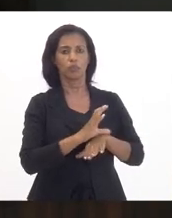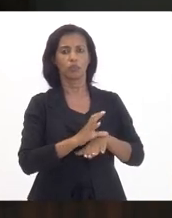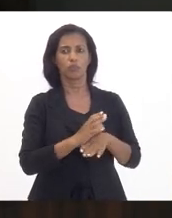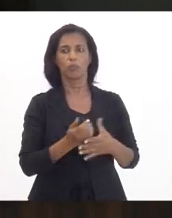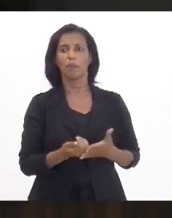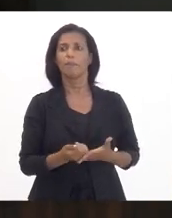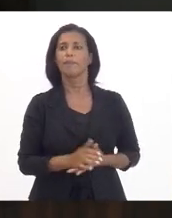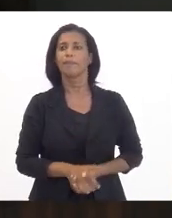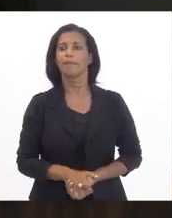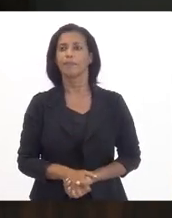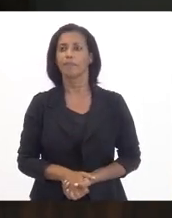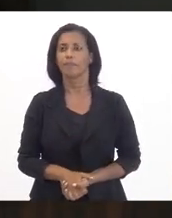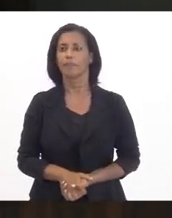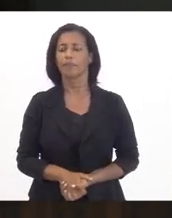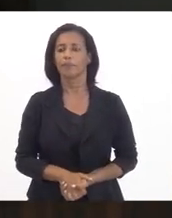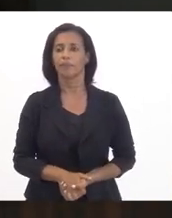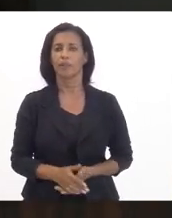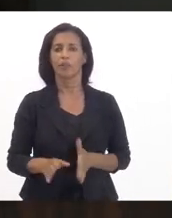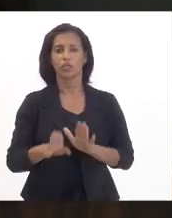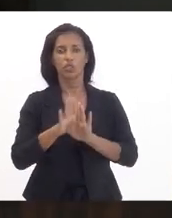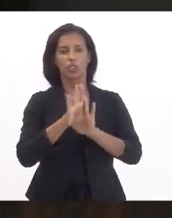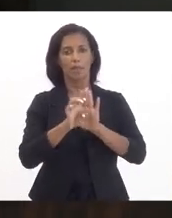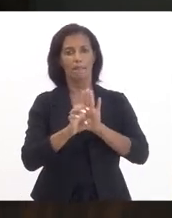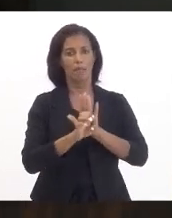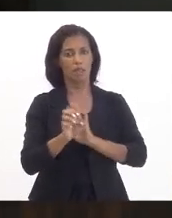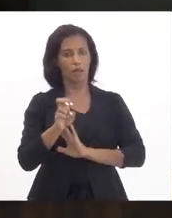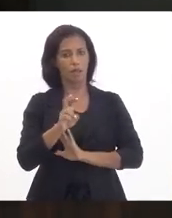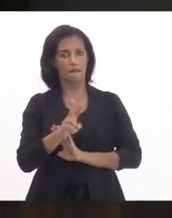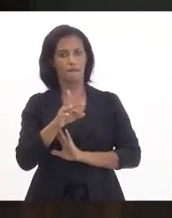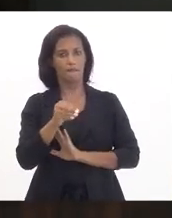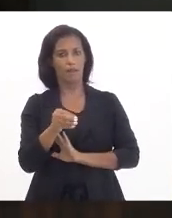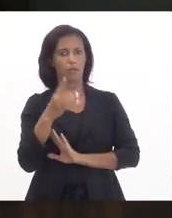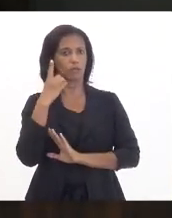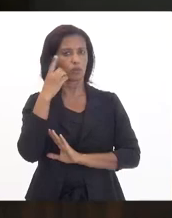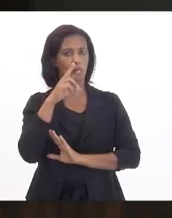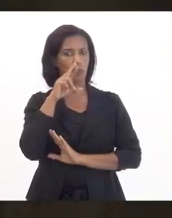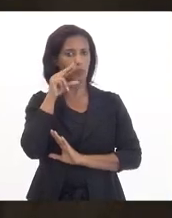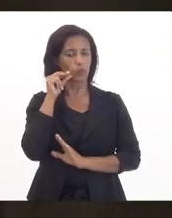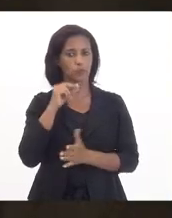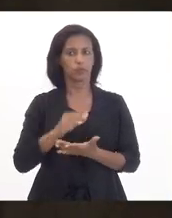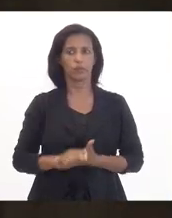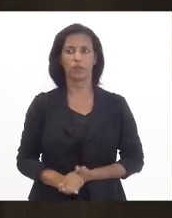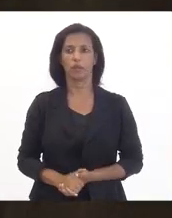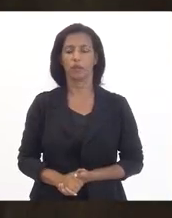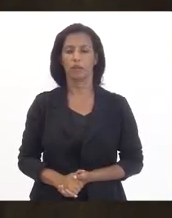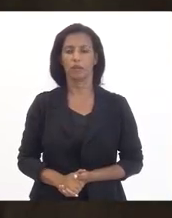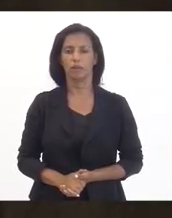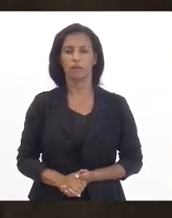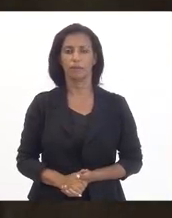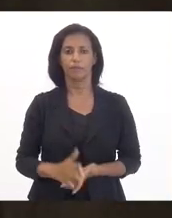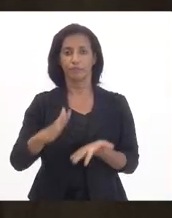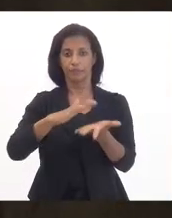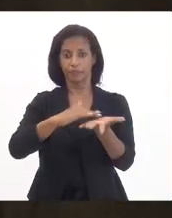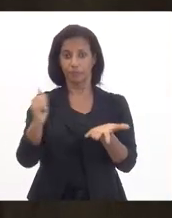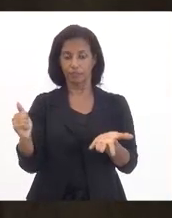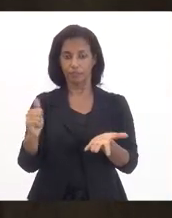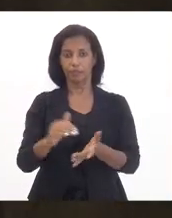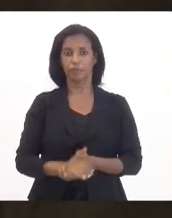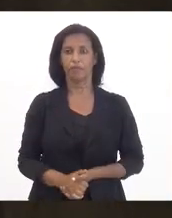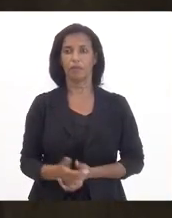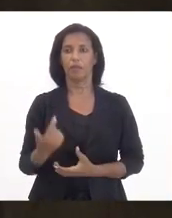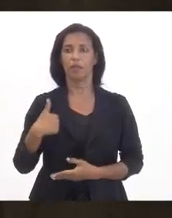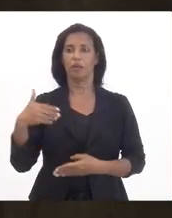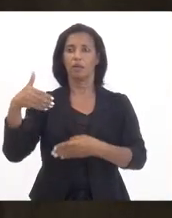emitir parecer pela Comissão de Emendas Condicionais e Vetos, deputado Rosenberg Reis. Pela derrubada e o